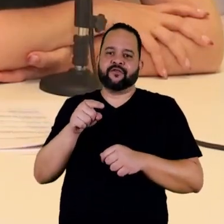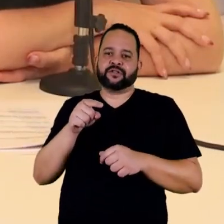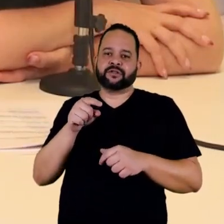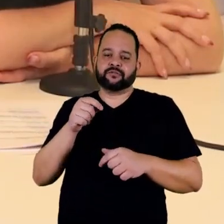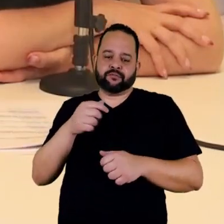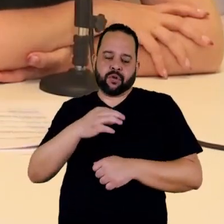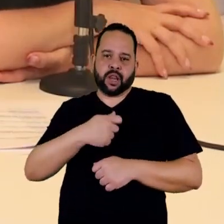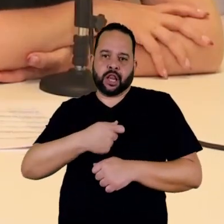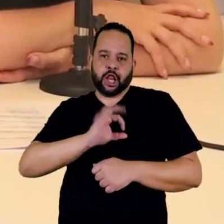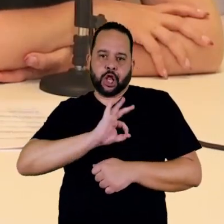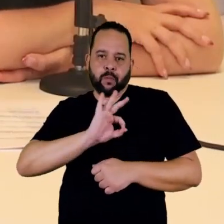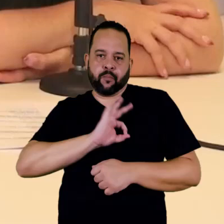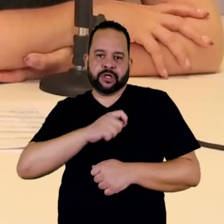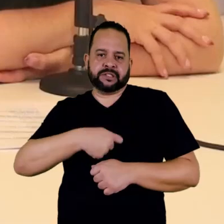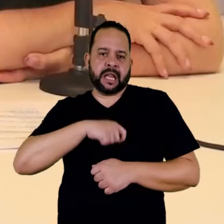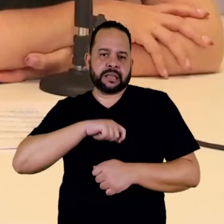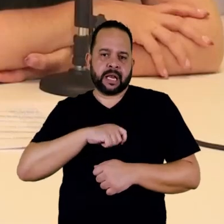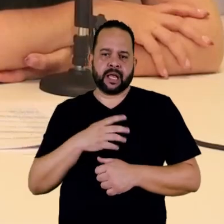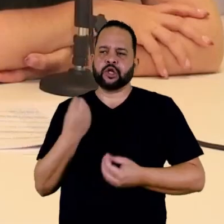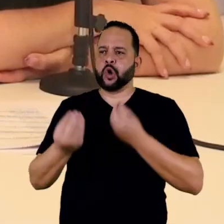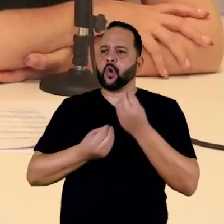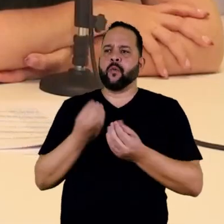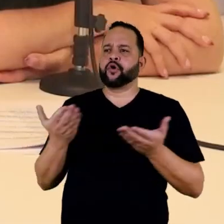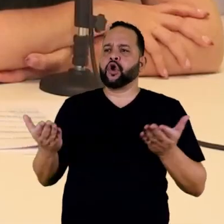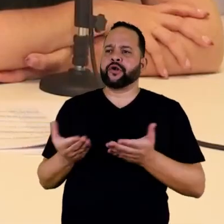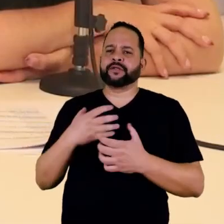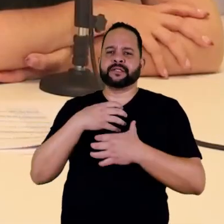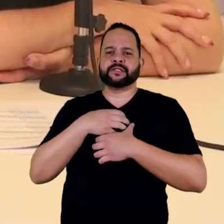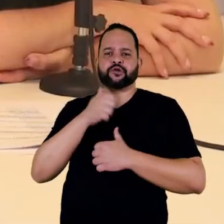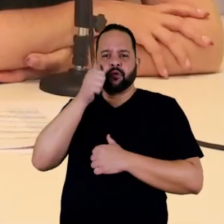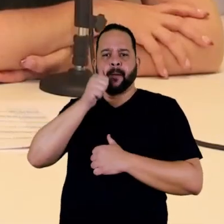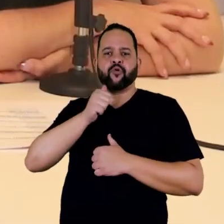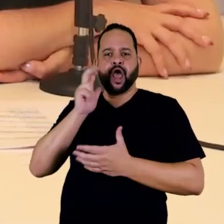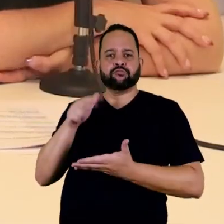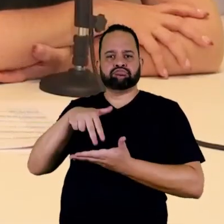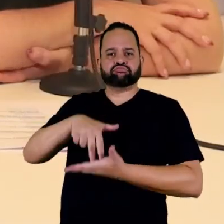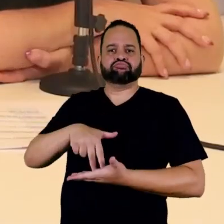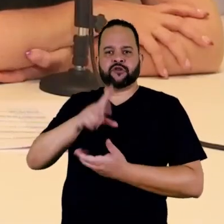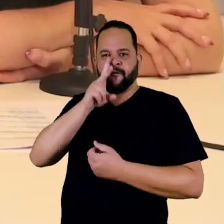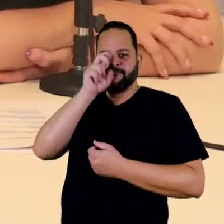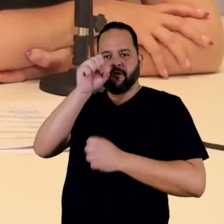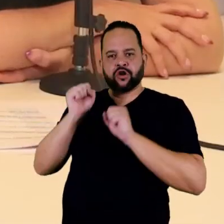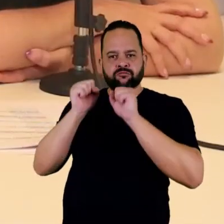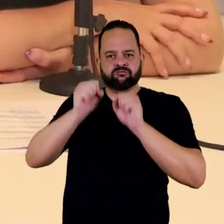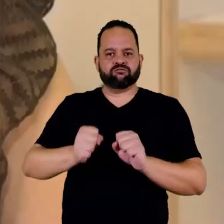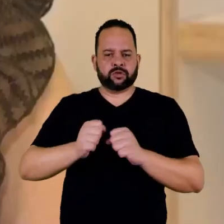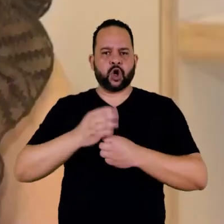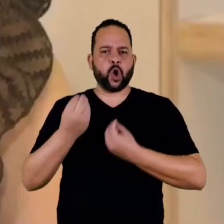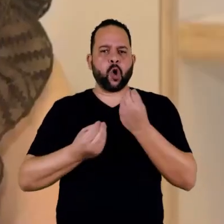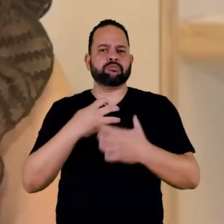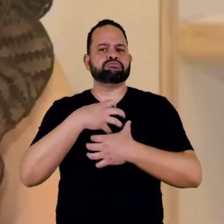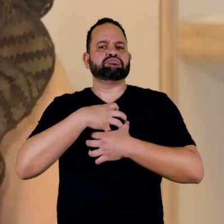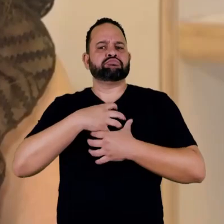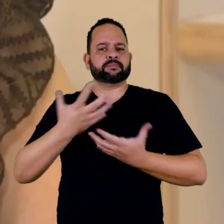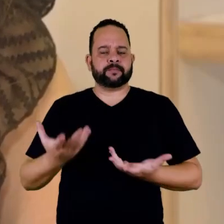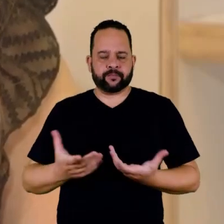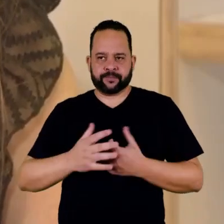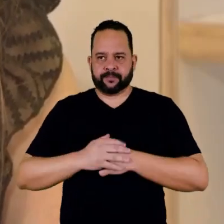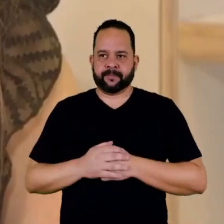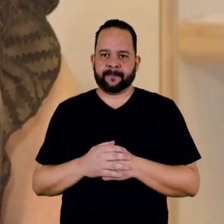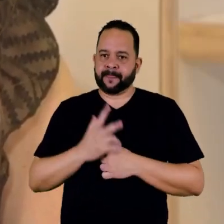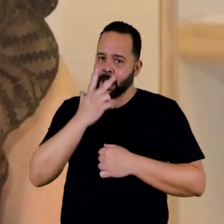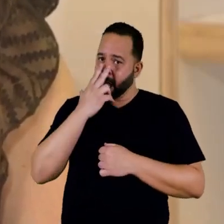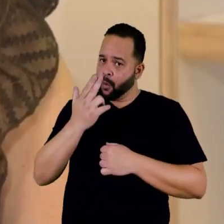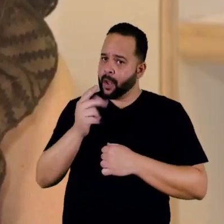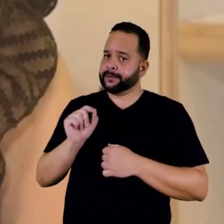é que você se sente hoje como mulher tendo um papel de protagonismo tão forte é eu eu vou